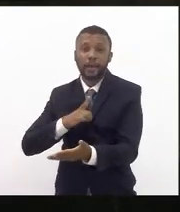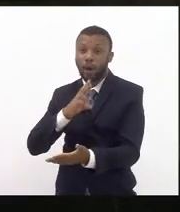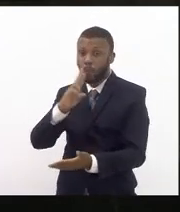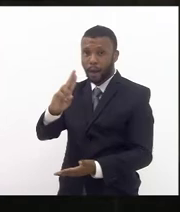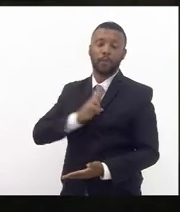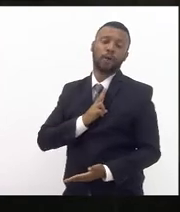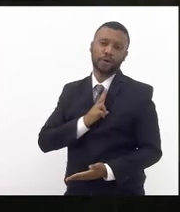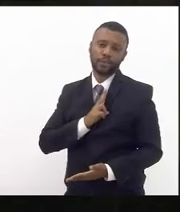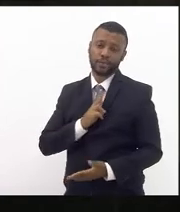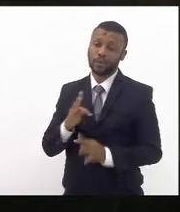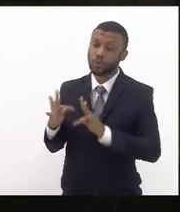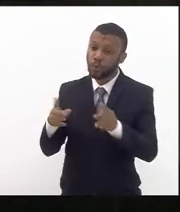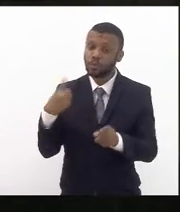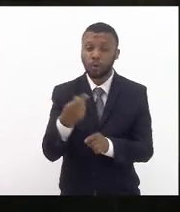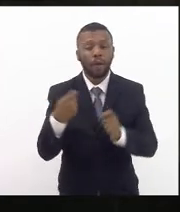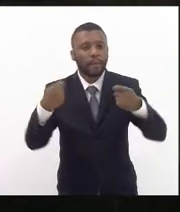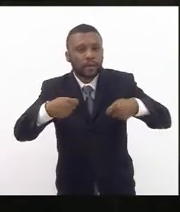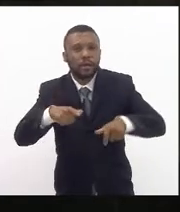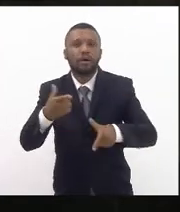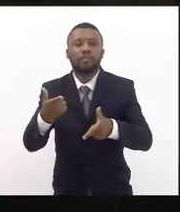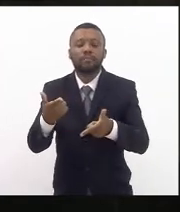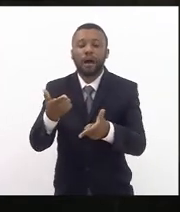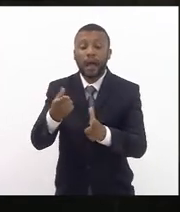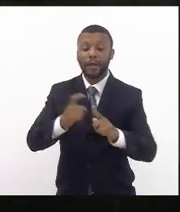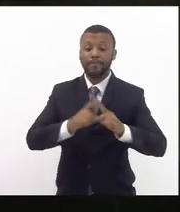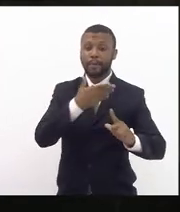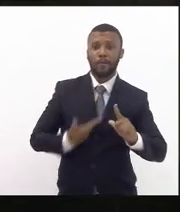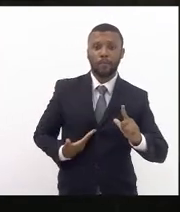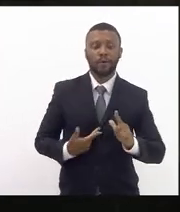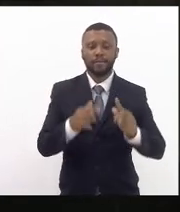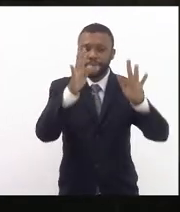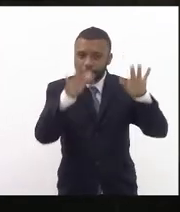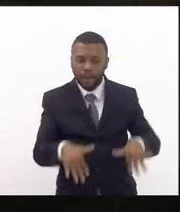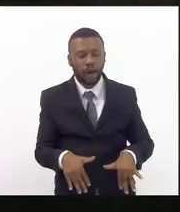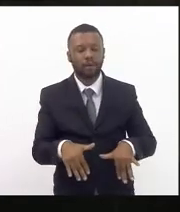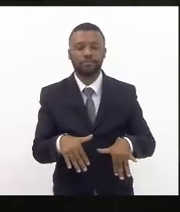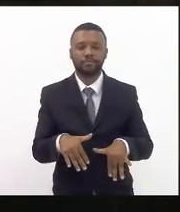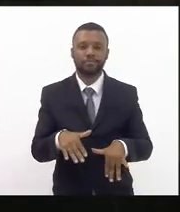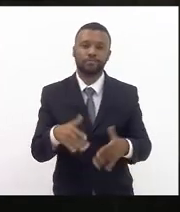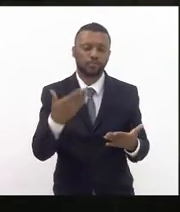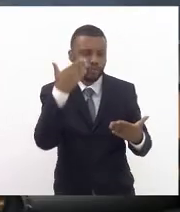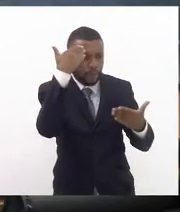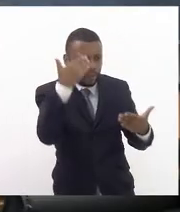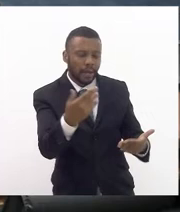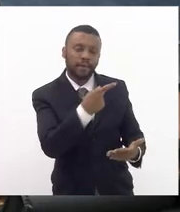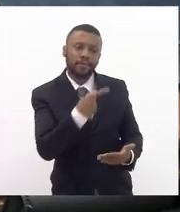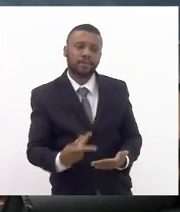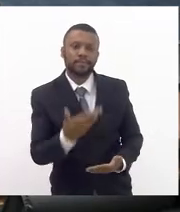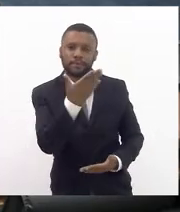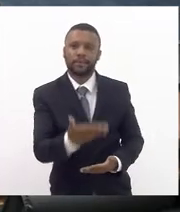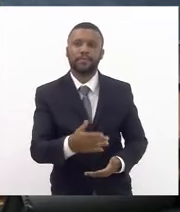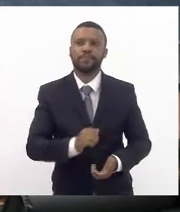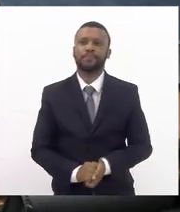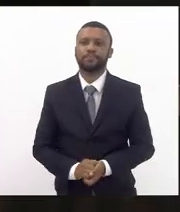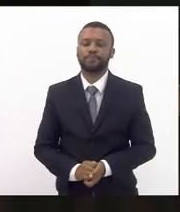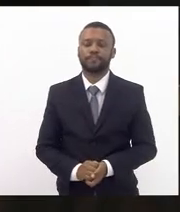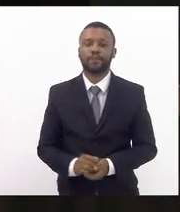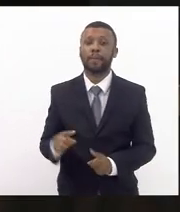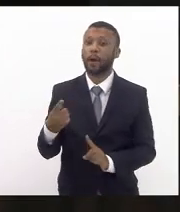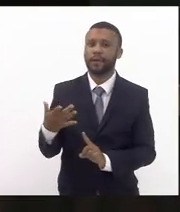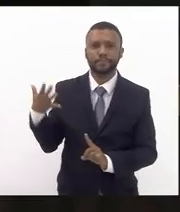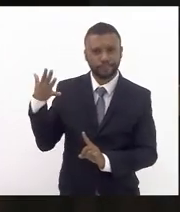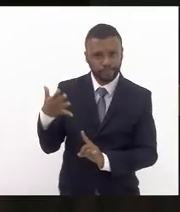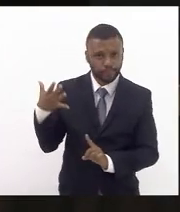nós precisamos, acabar com a dívida pública do Estado. Muito obrigada, senhora presidenta. Próxima inscrita